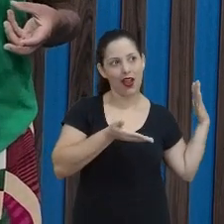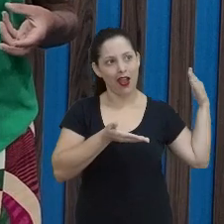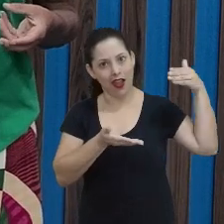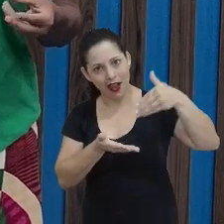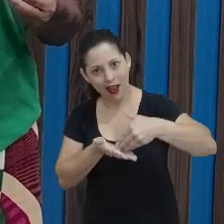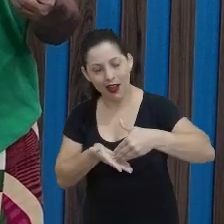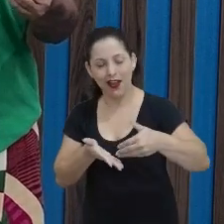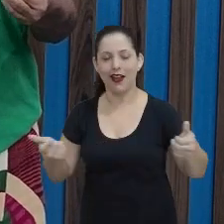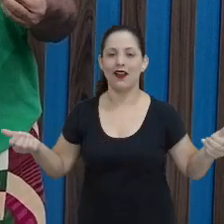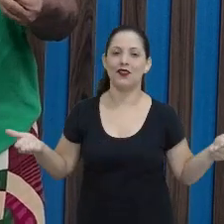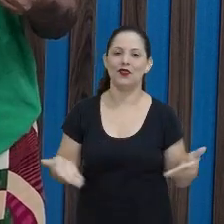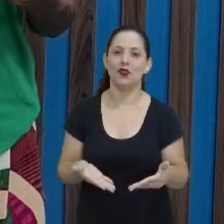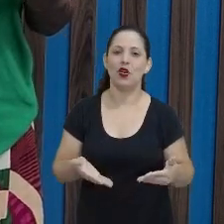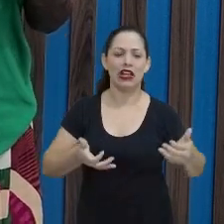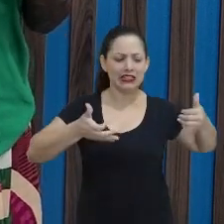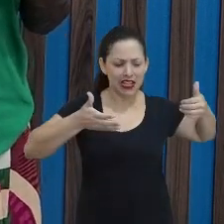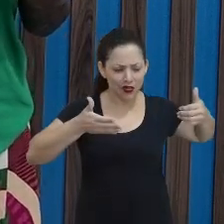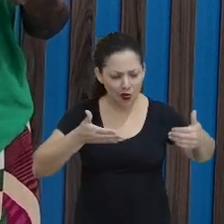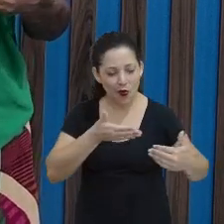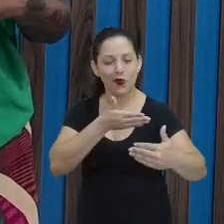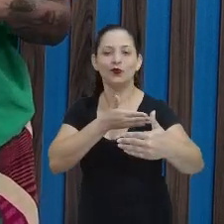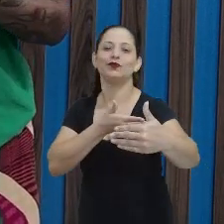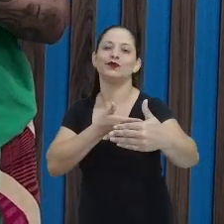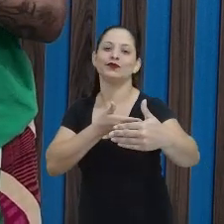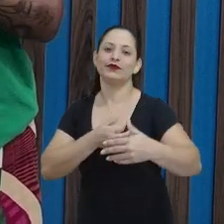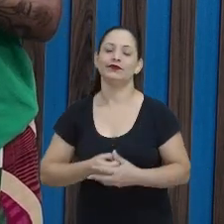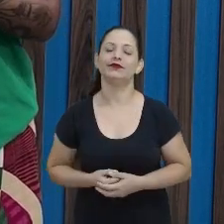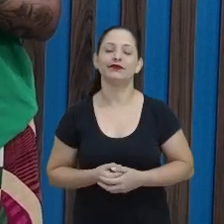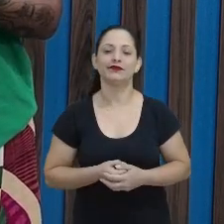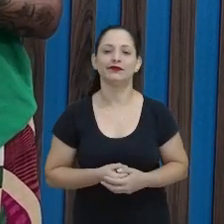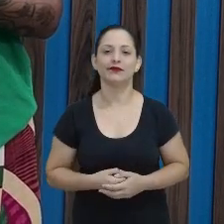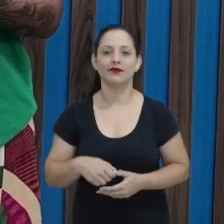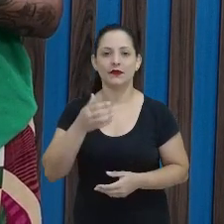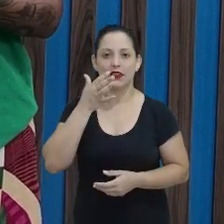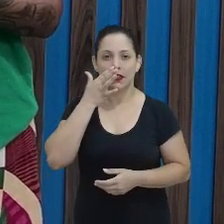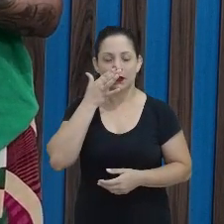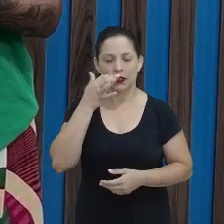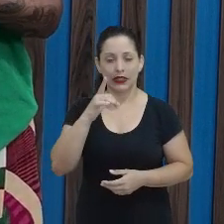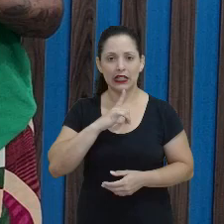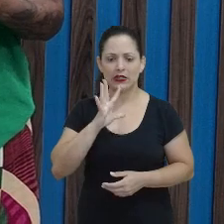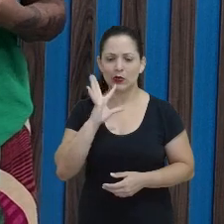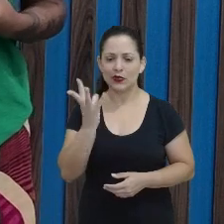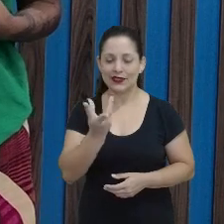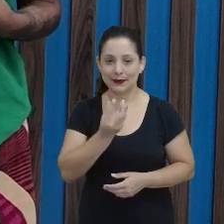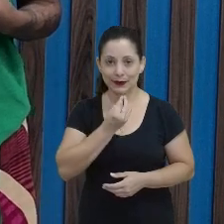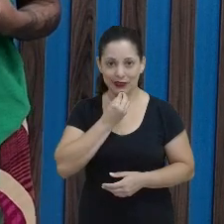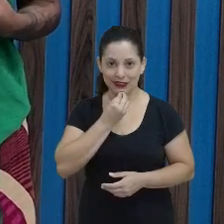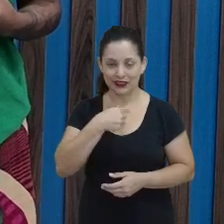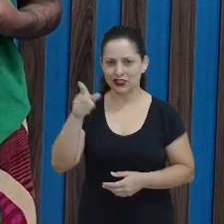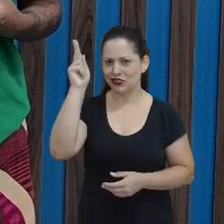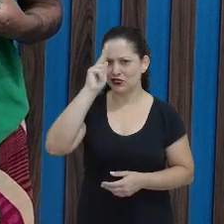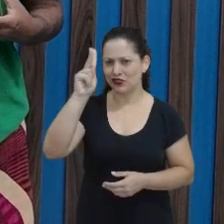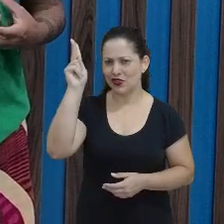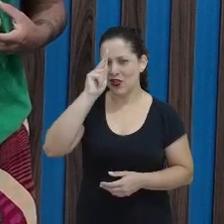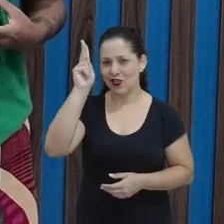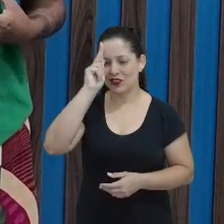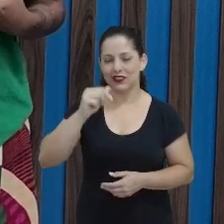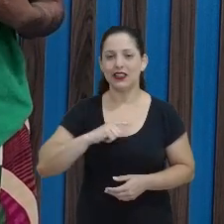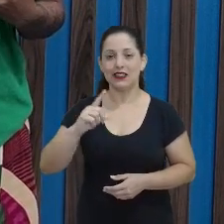É a gente ter essa continuidade da história, é a gente estar justamente ter esse conhecimento sobre a história, é a gente ter